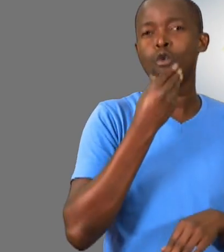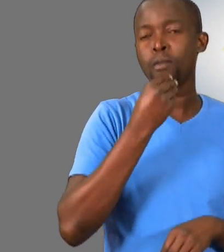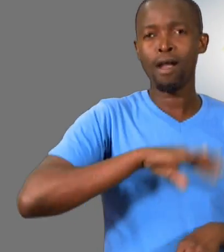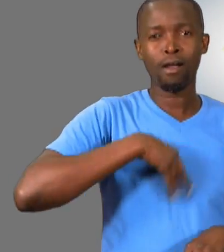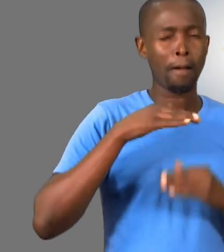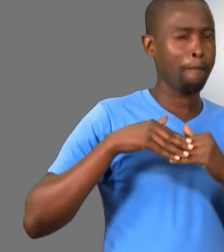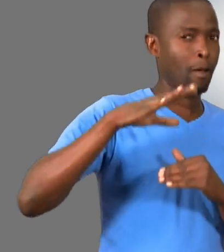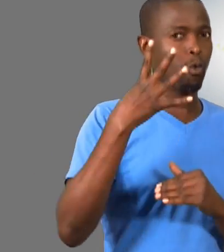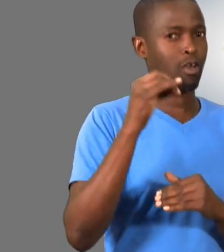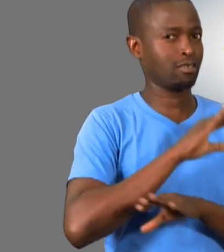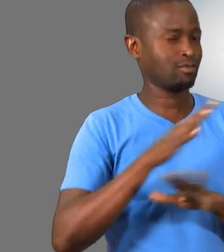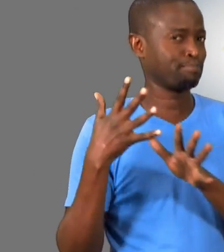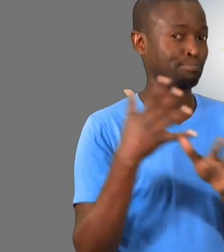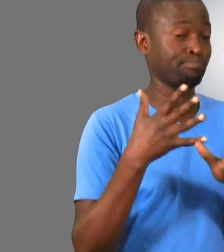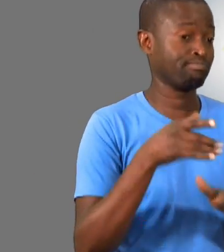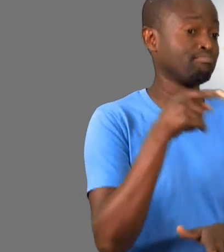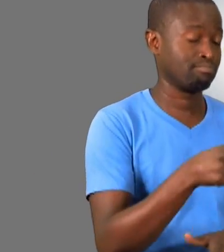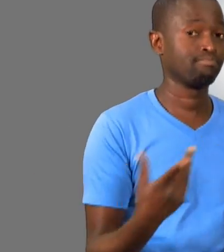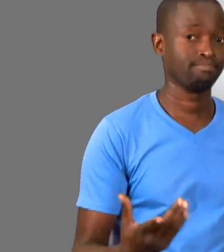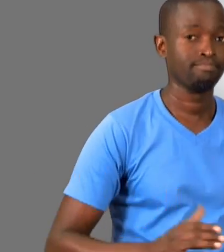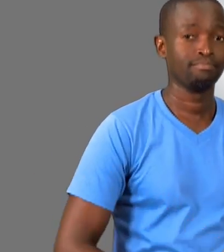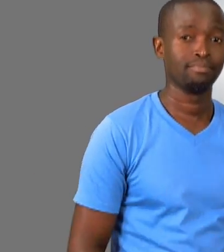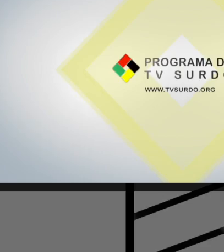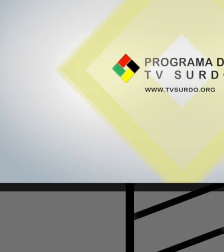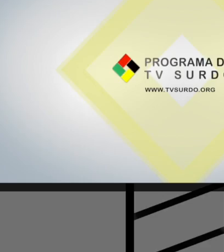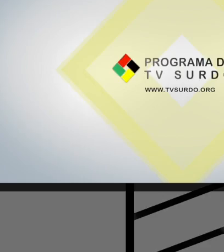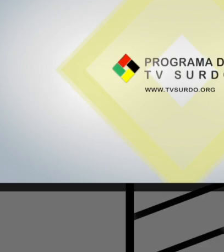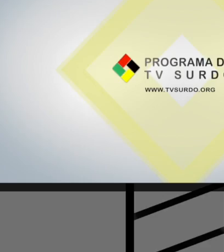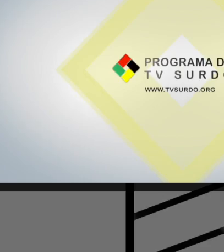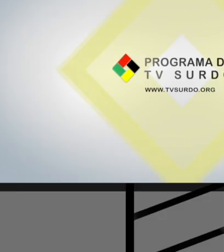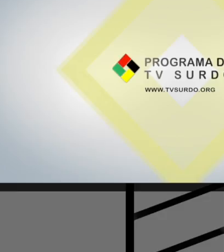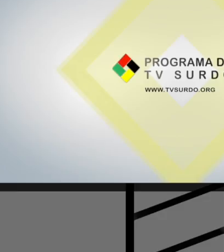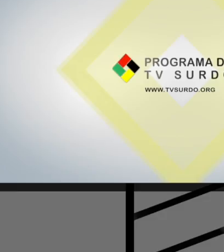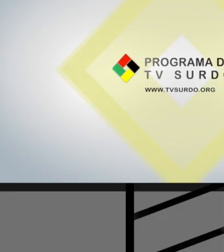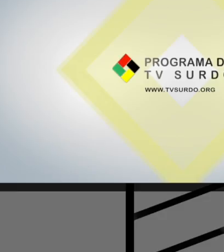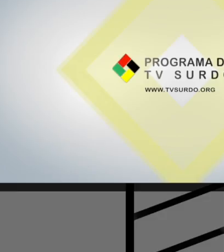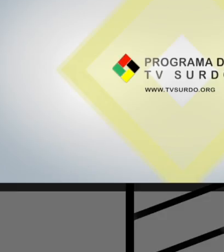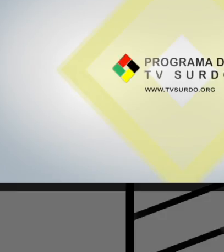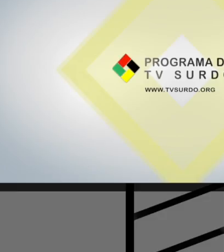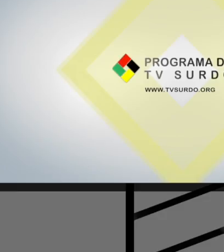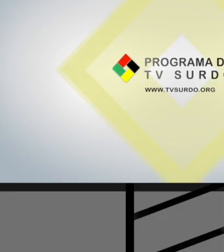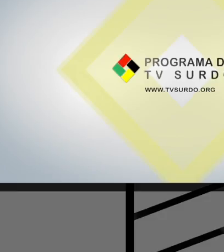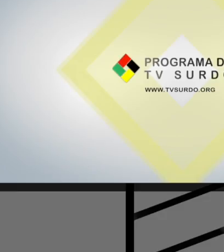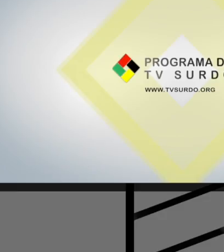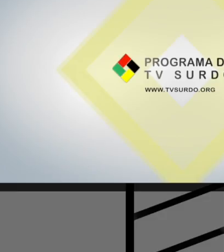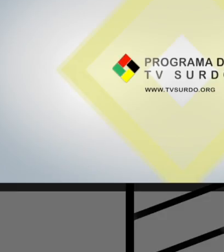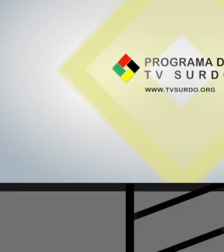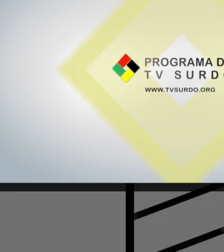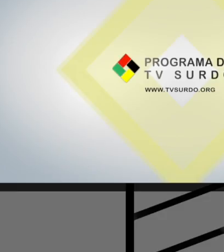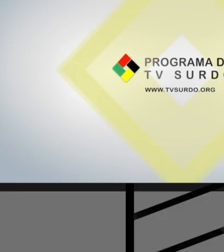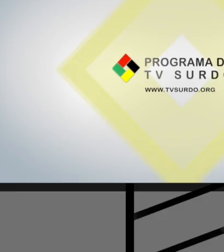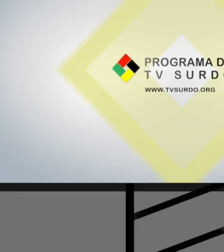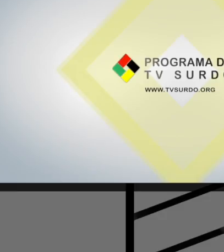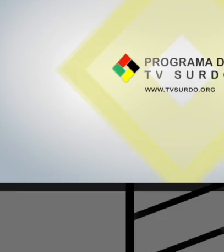sanitárias para homens maiores de 40. Homens e crianças marcharam pela inclusão de crianças